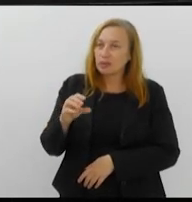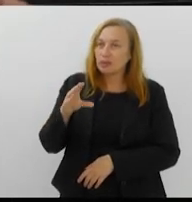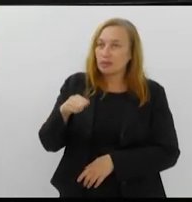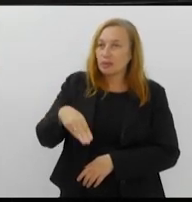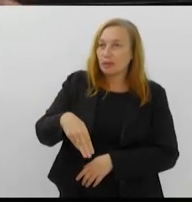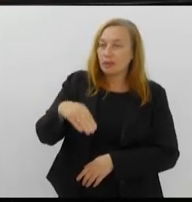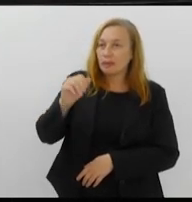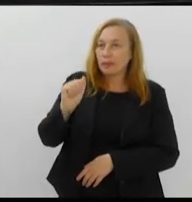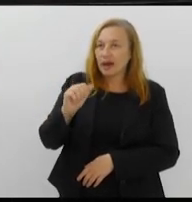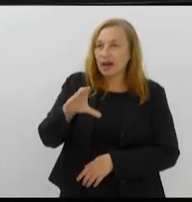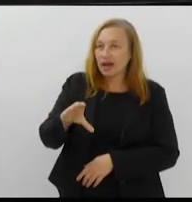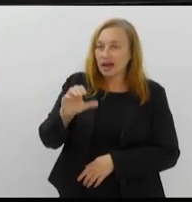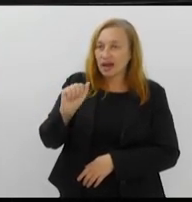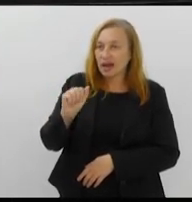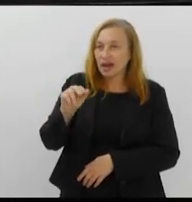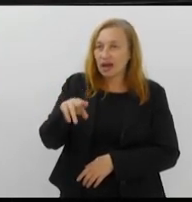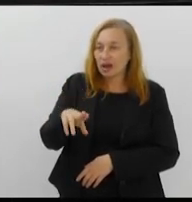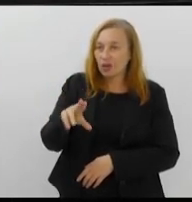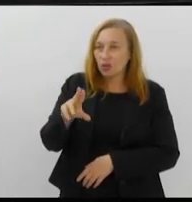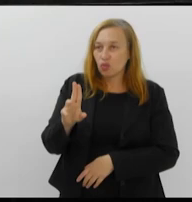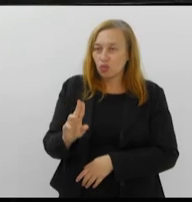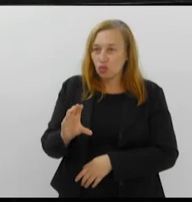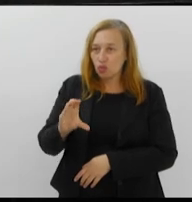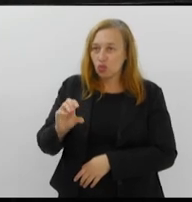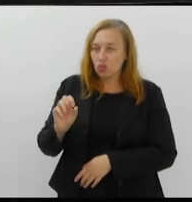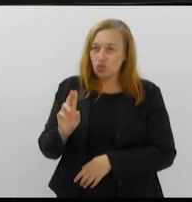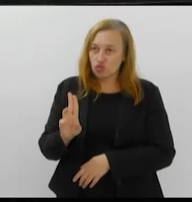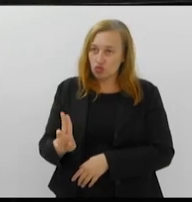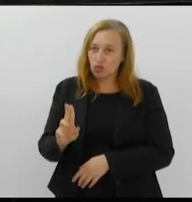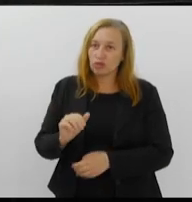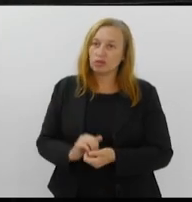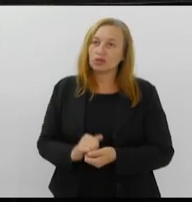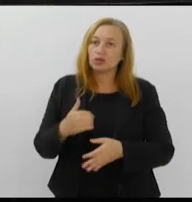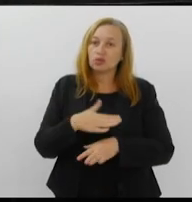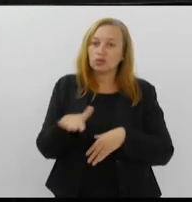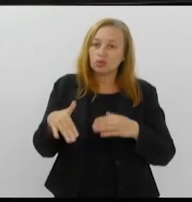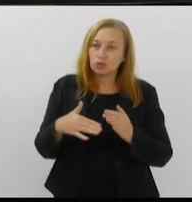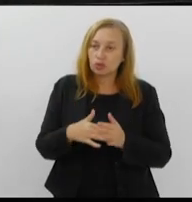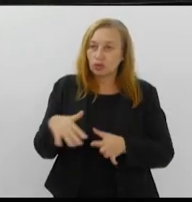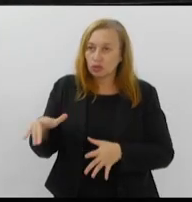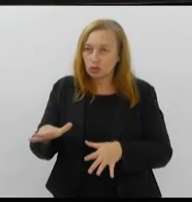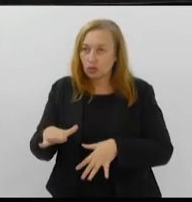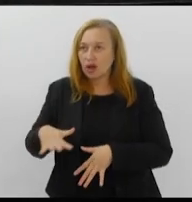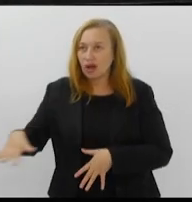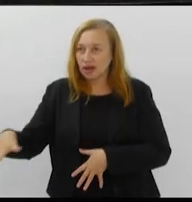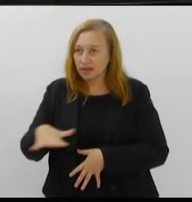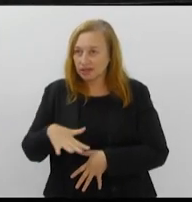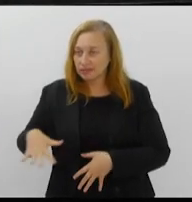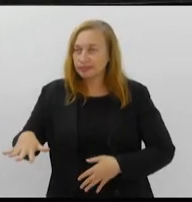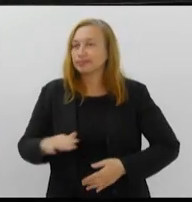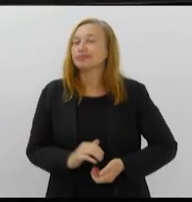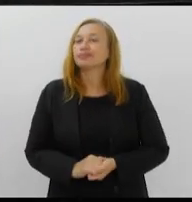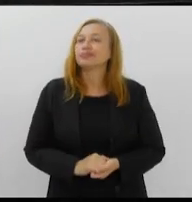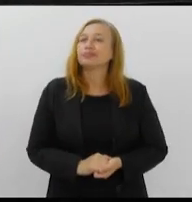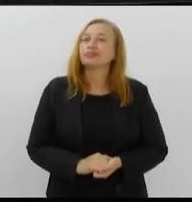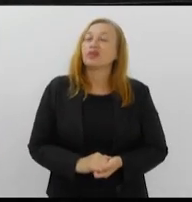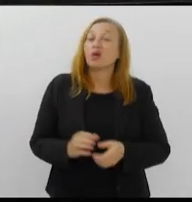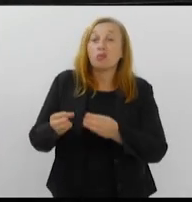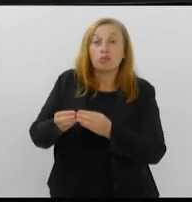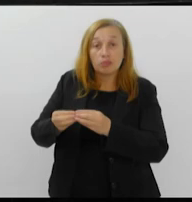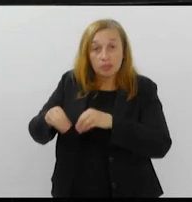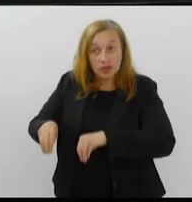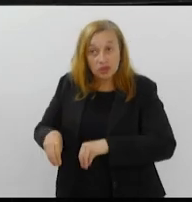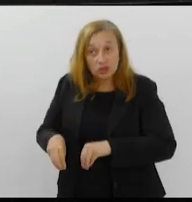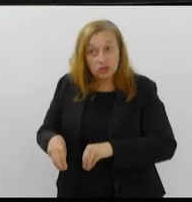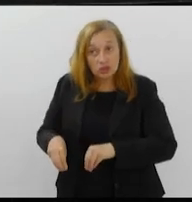da região do Vale da Boa Morte, pegando toda a bacia do Macacu, que foi altamente